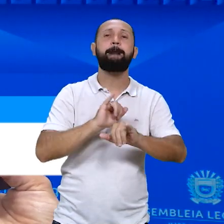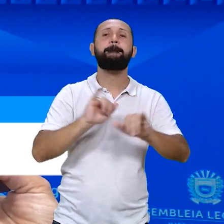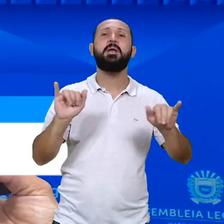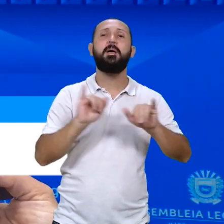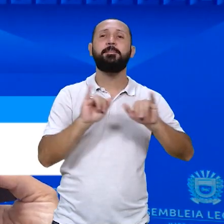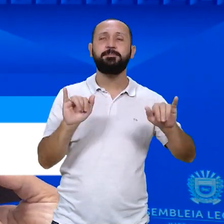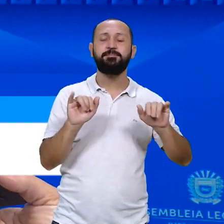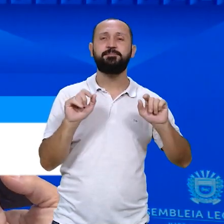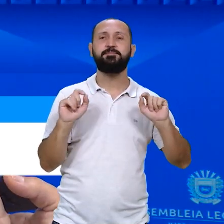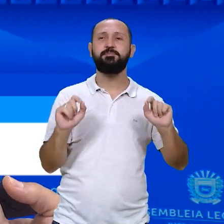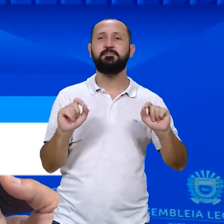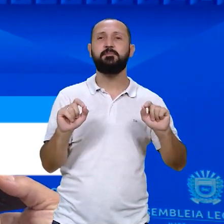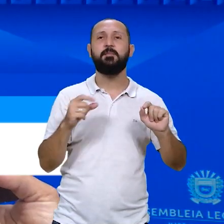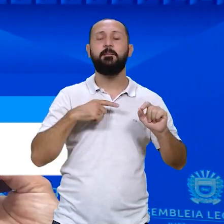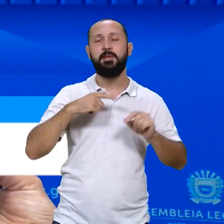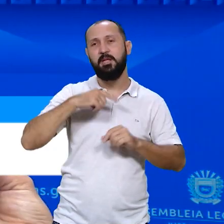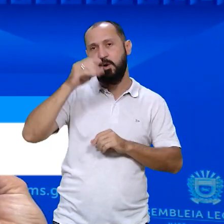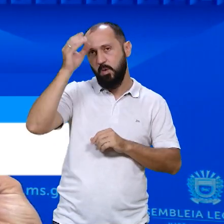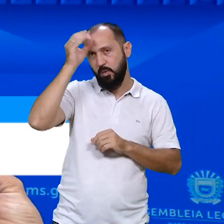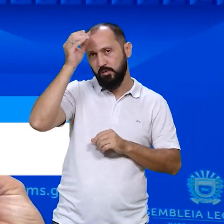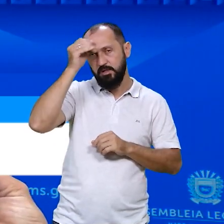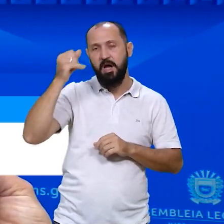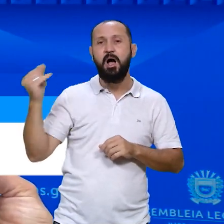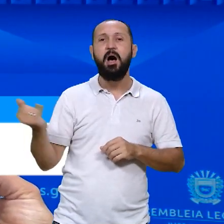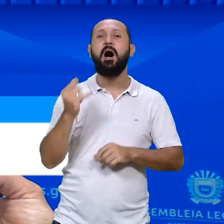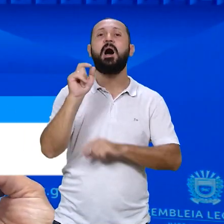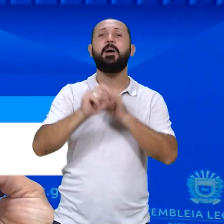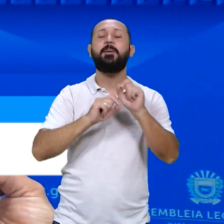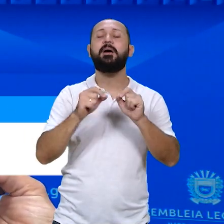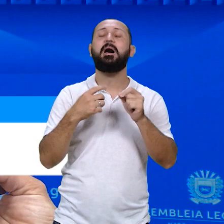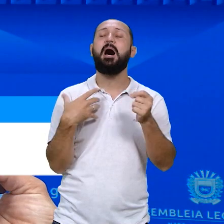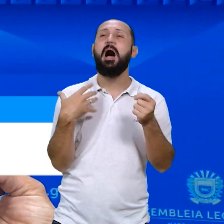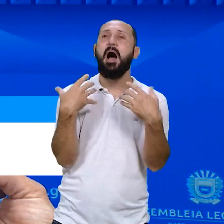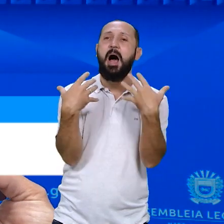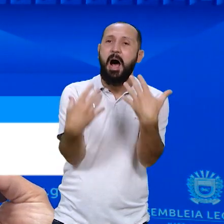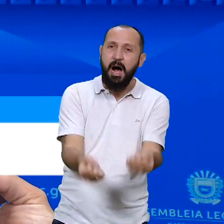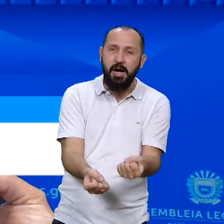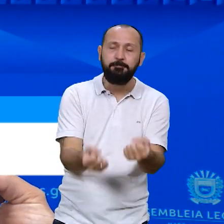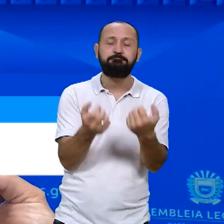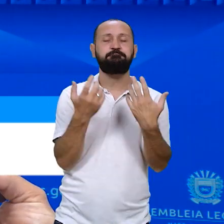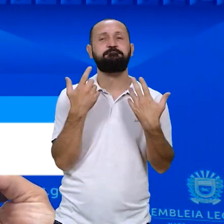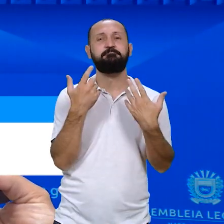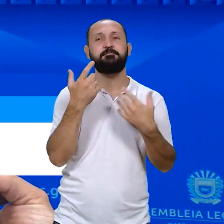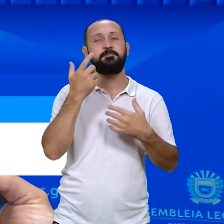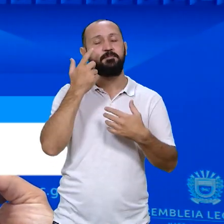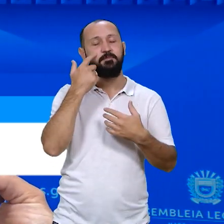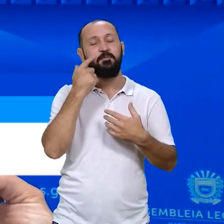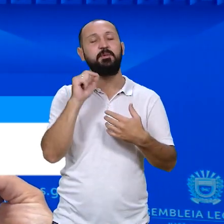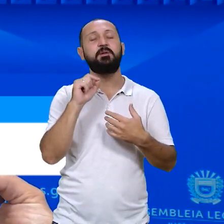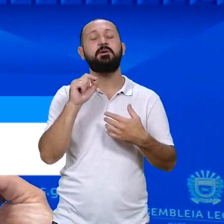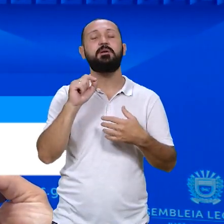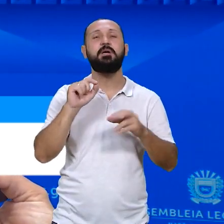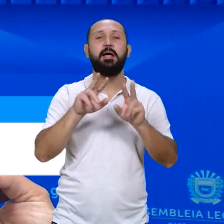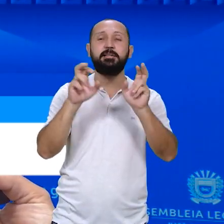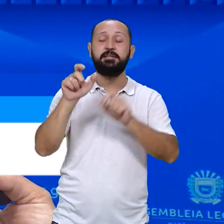para que seja feito campanhas para conscientizar a importância de você acolher, de você bem